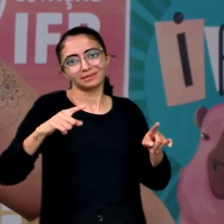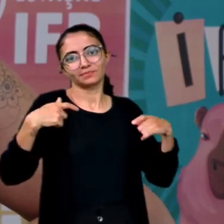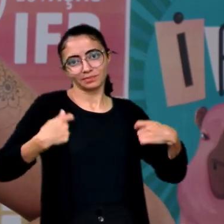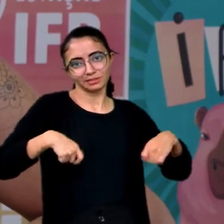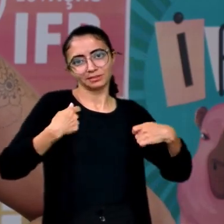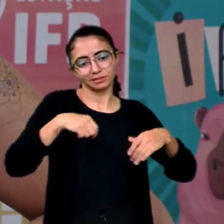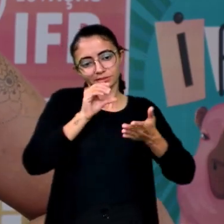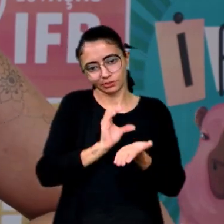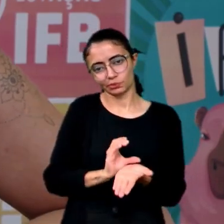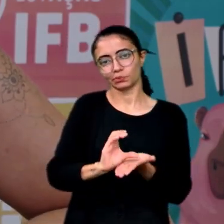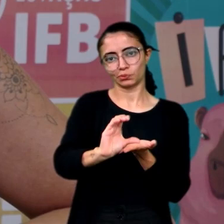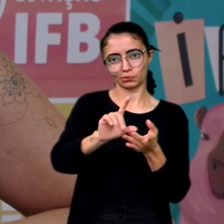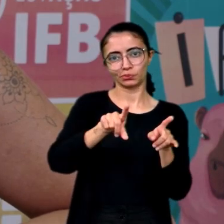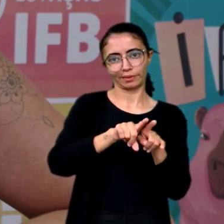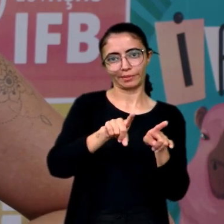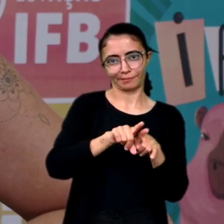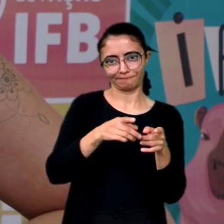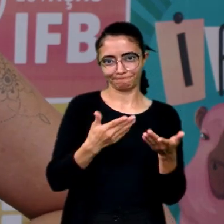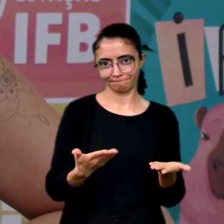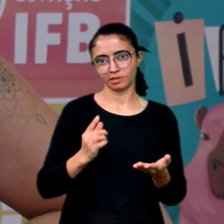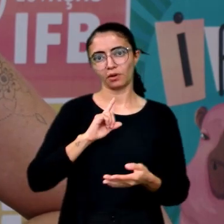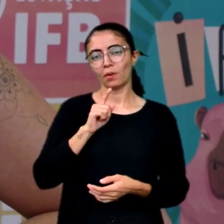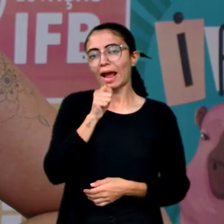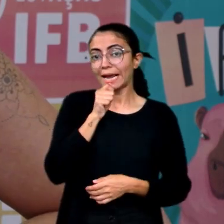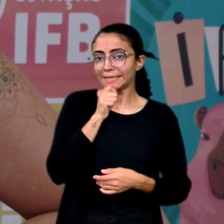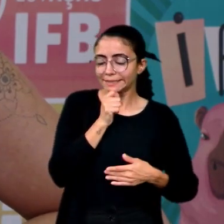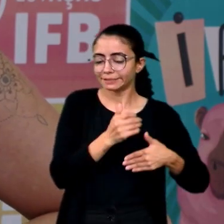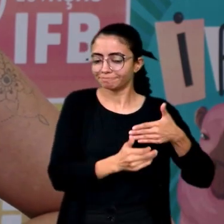investido alguma coisa. Então, isso está caminhando.